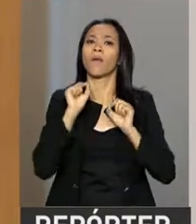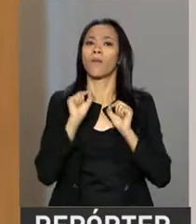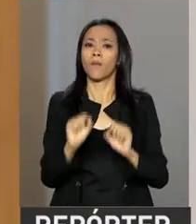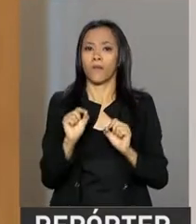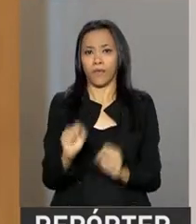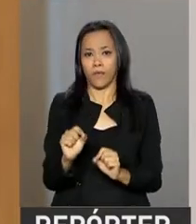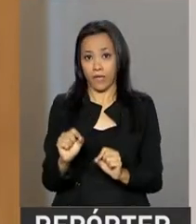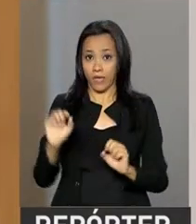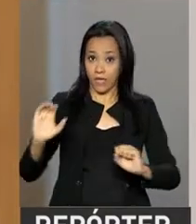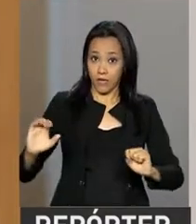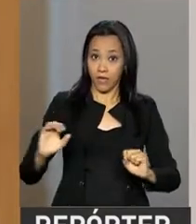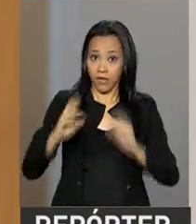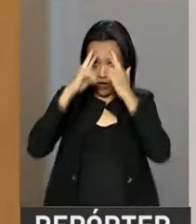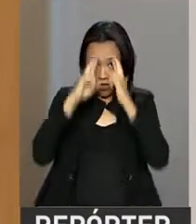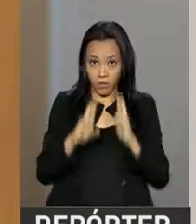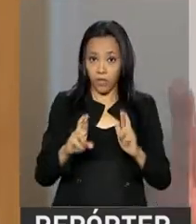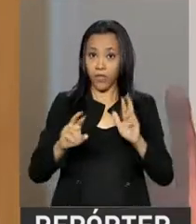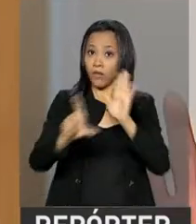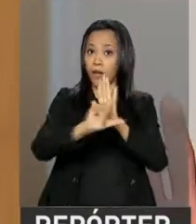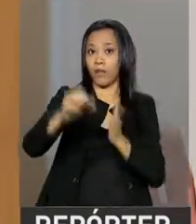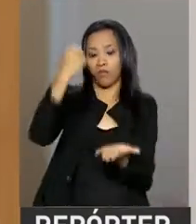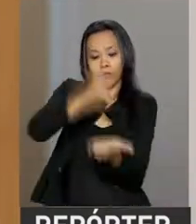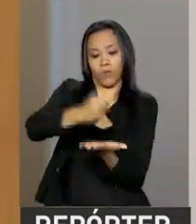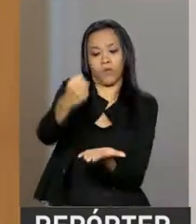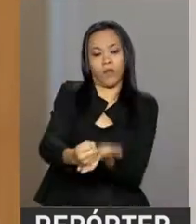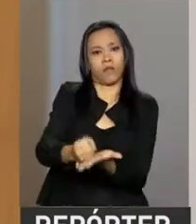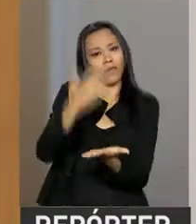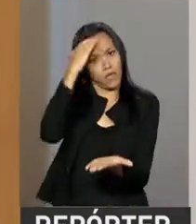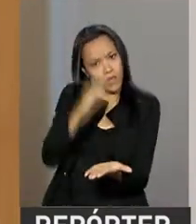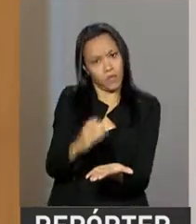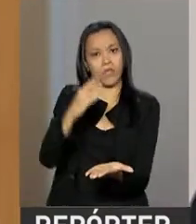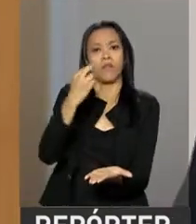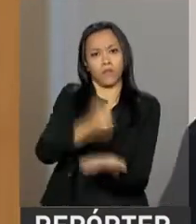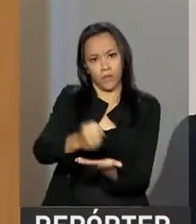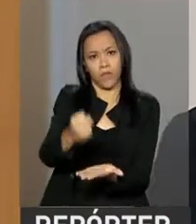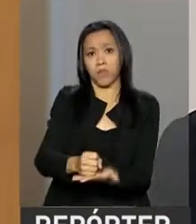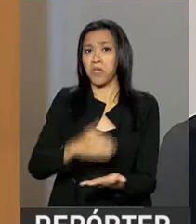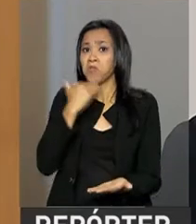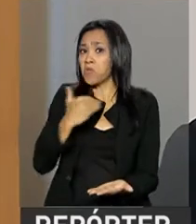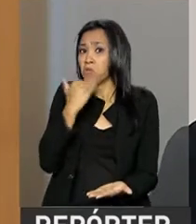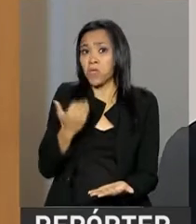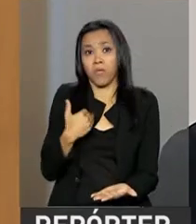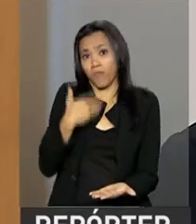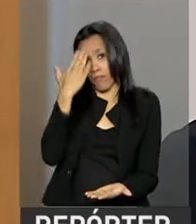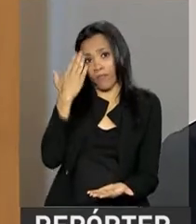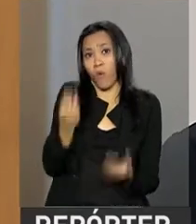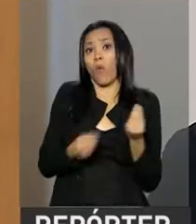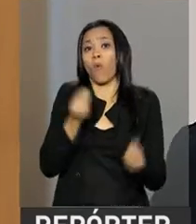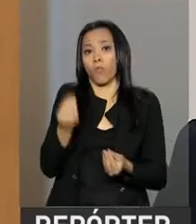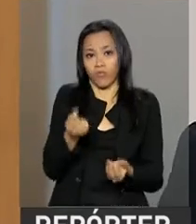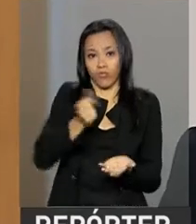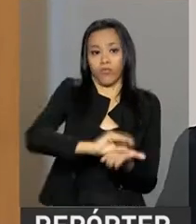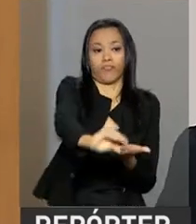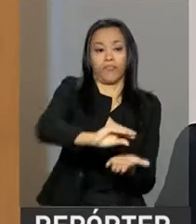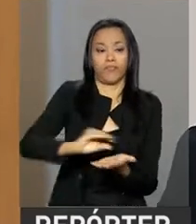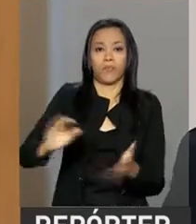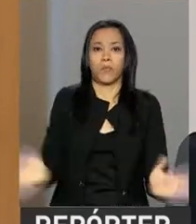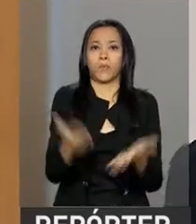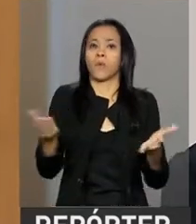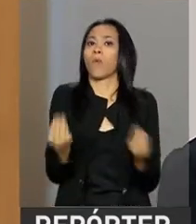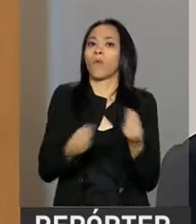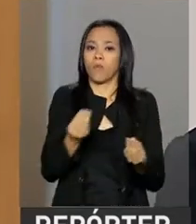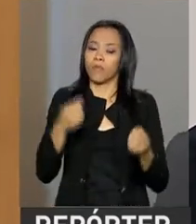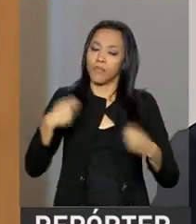palavras segurança jurídica ninguém investe que não tiver segurança jurídica e o que este decreto é fácil é precisamente